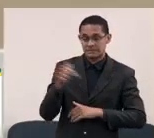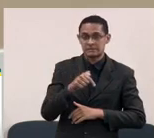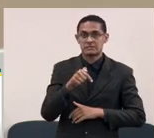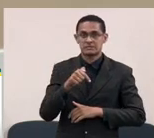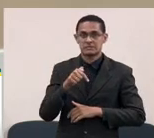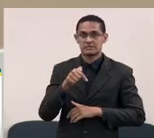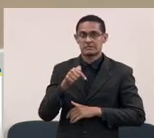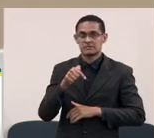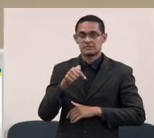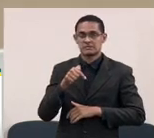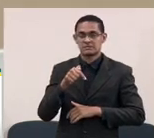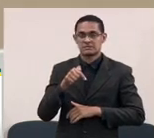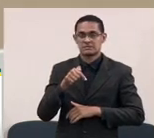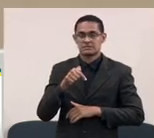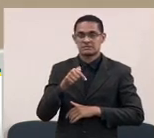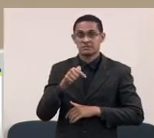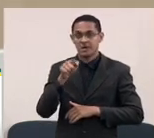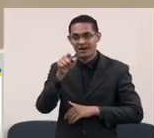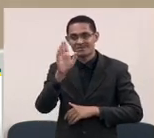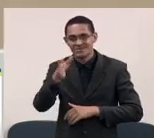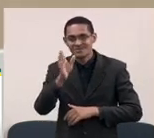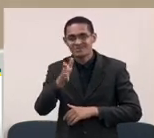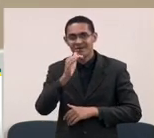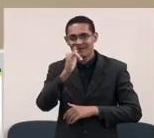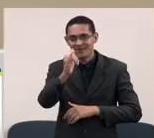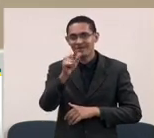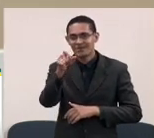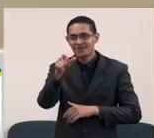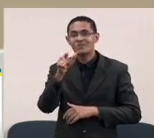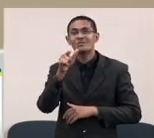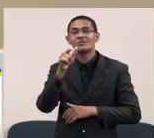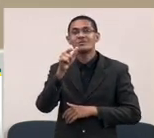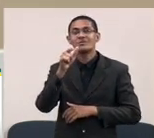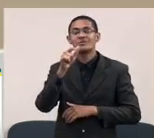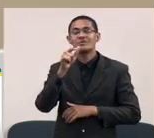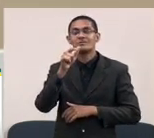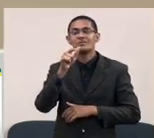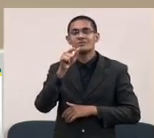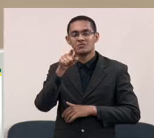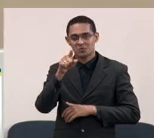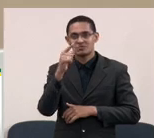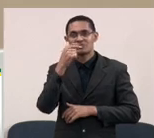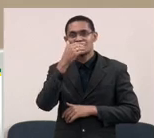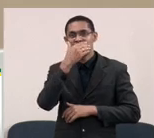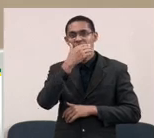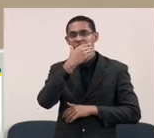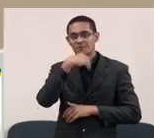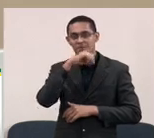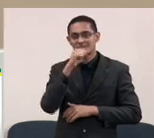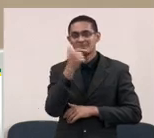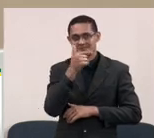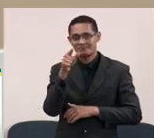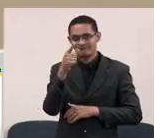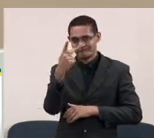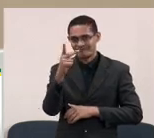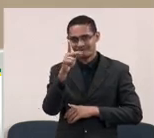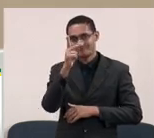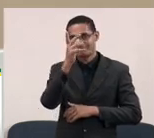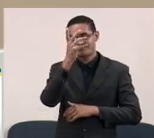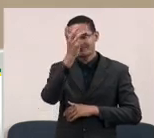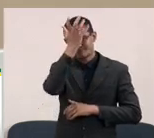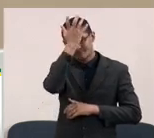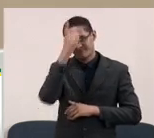a devida... Eu fiz referência ao seu enteado autista também, que é o que me traz aqui. Eu queria pedir